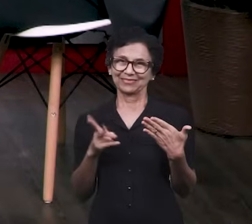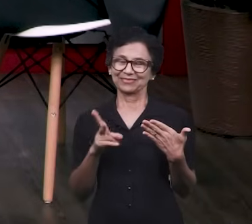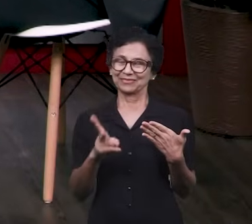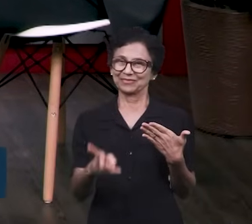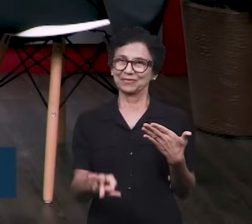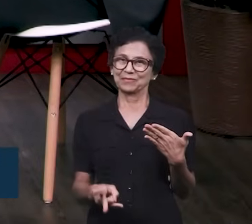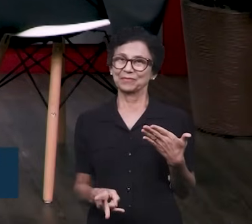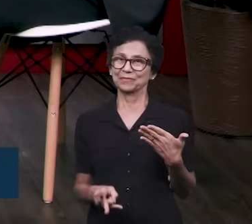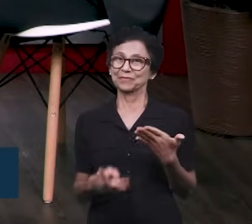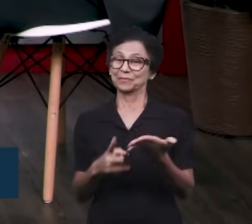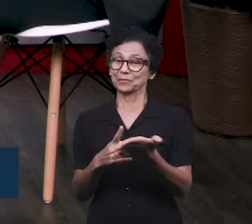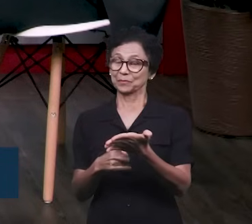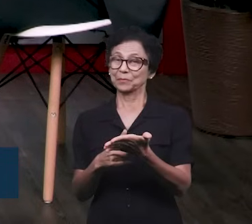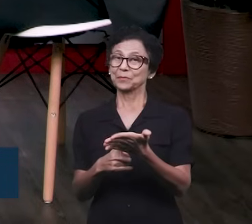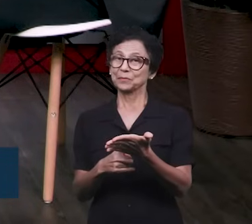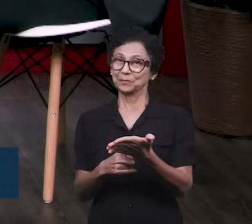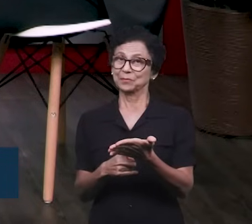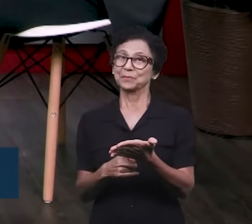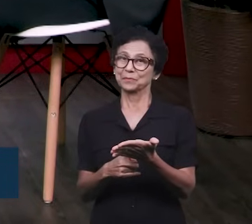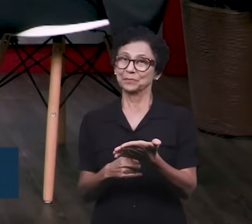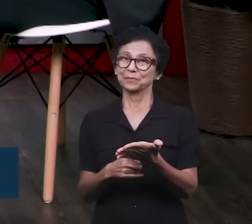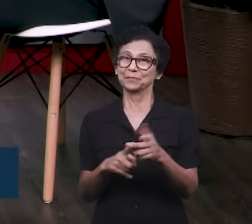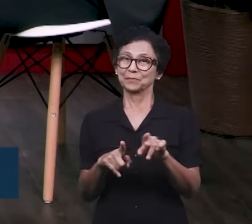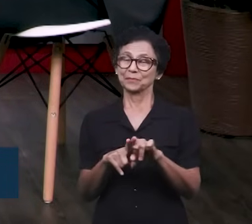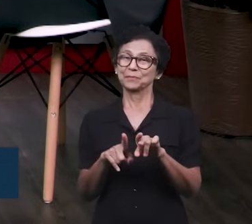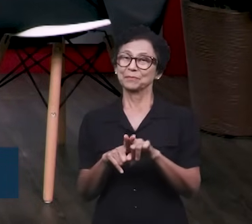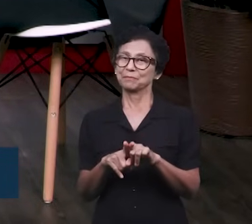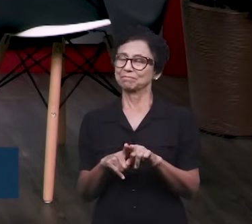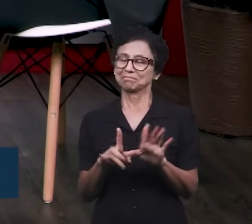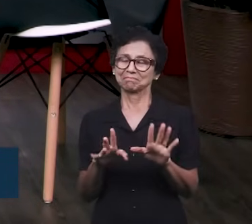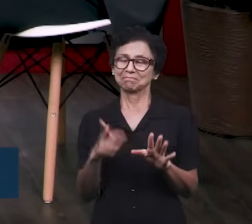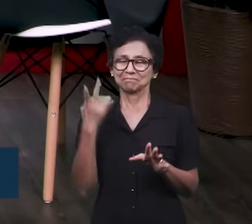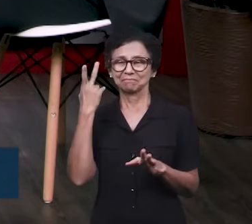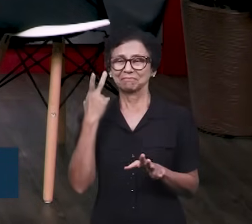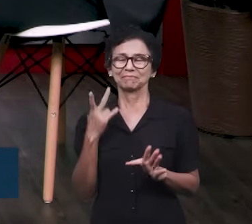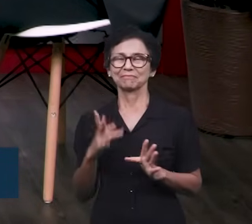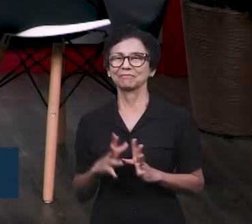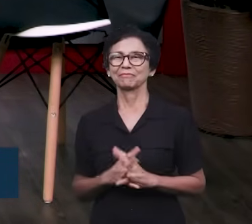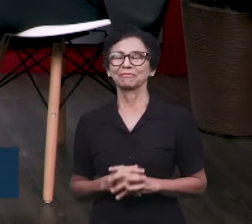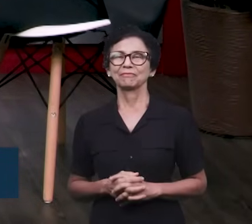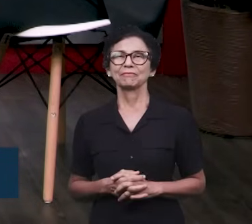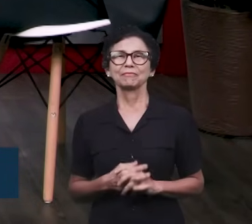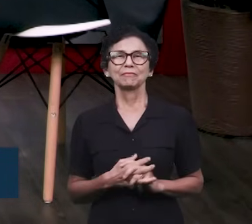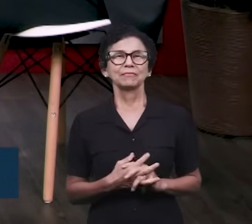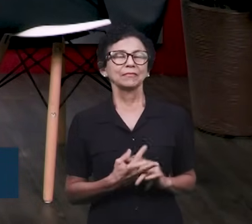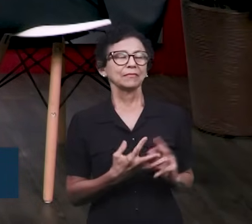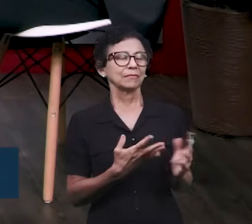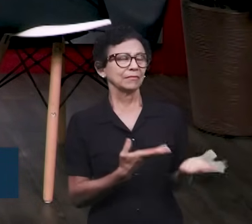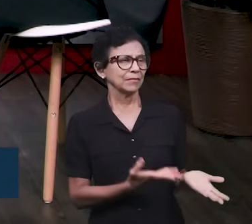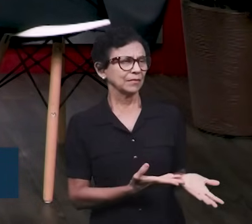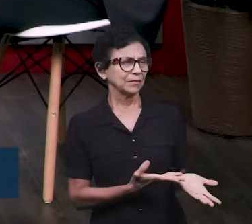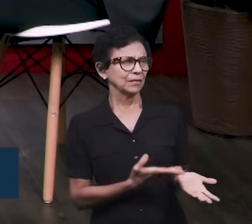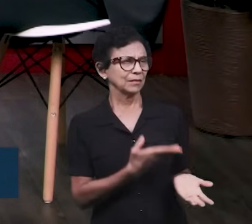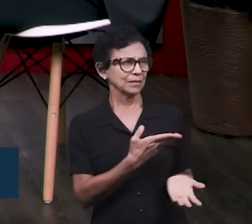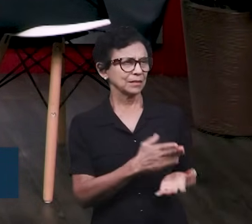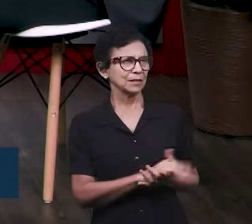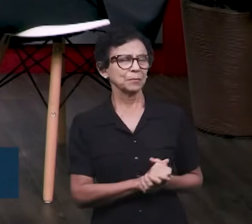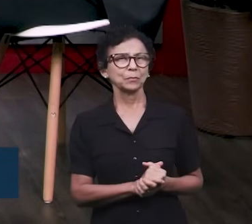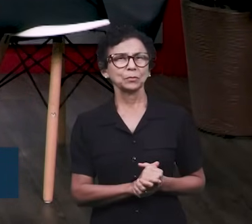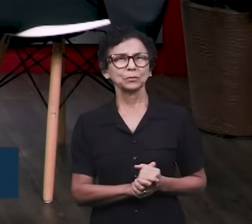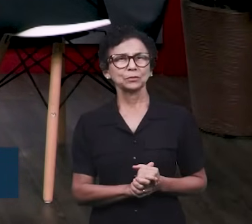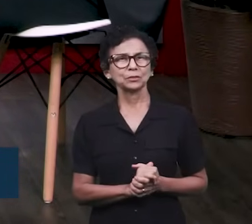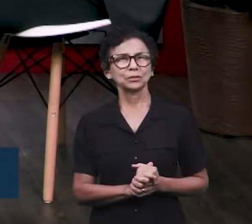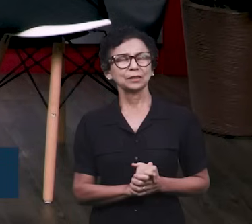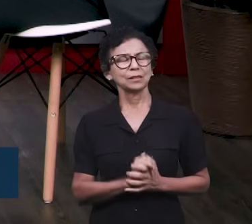né? Eu gostaria que você trouxesse alguns fatos notórios, né,